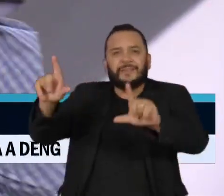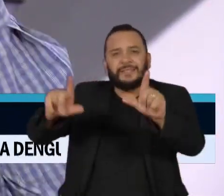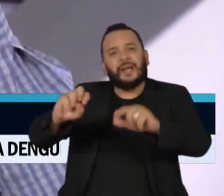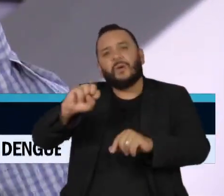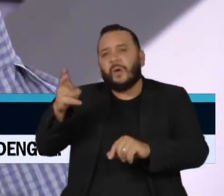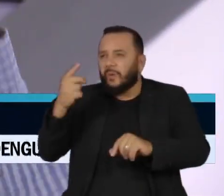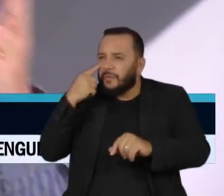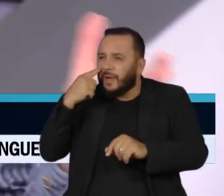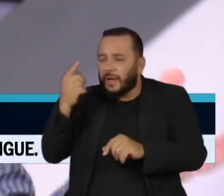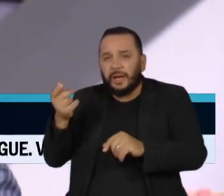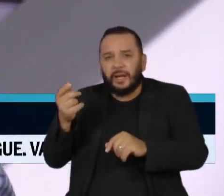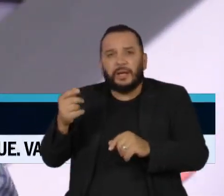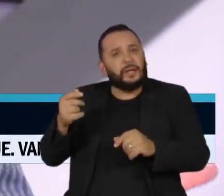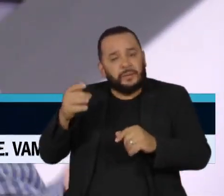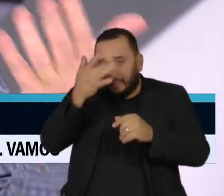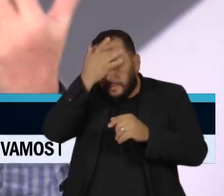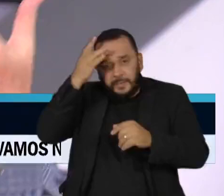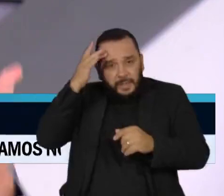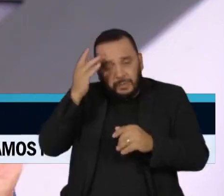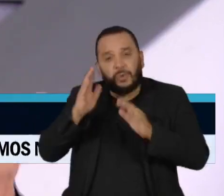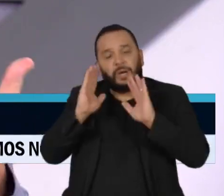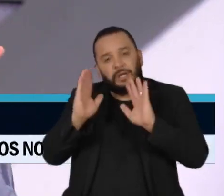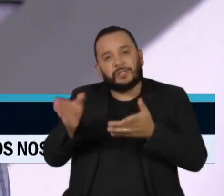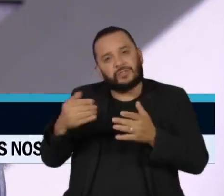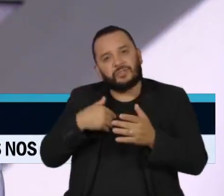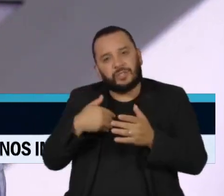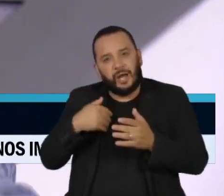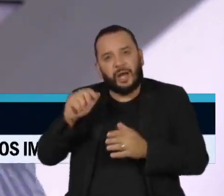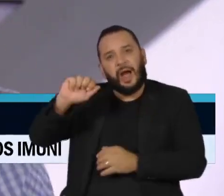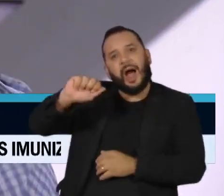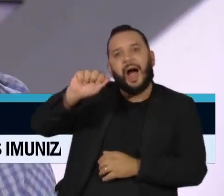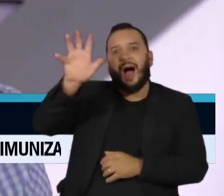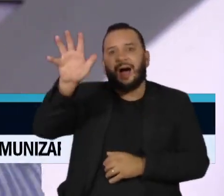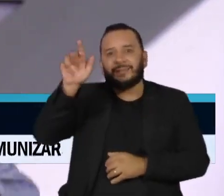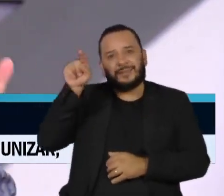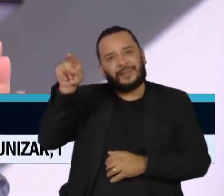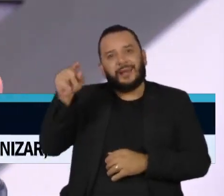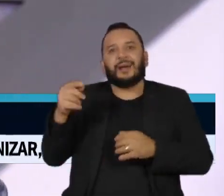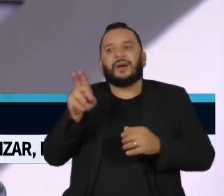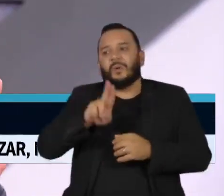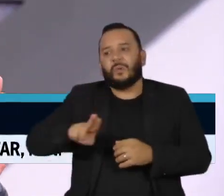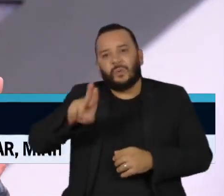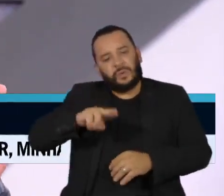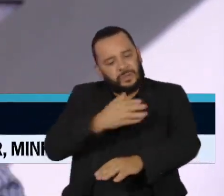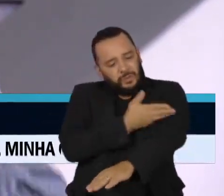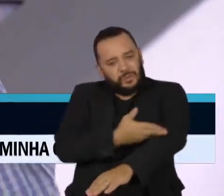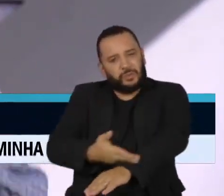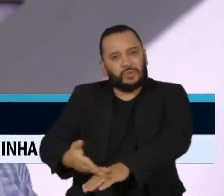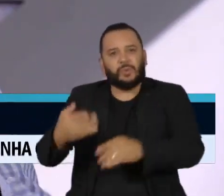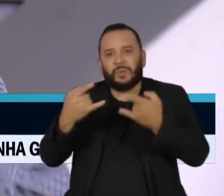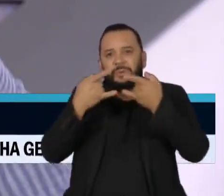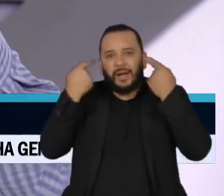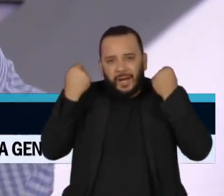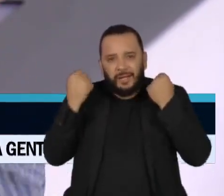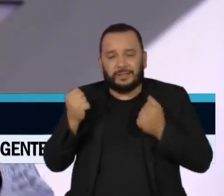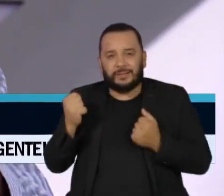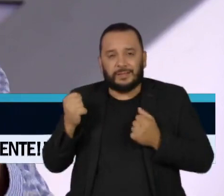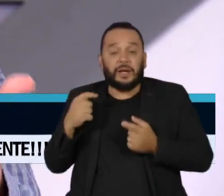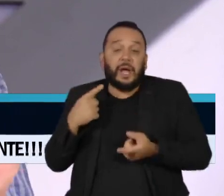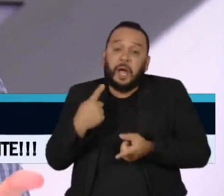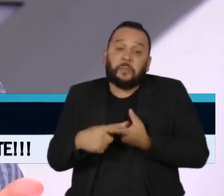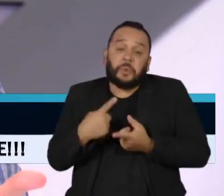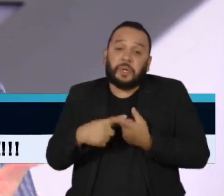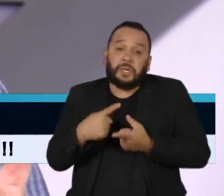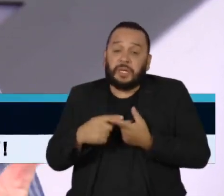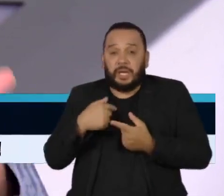viaja, orientais usando isso. Isso é questão de cultura. Não é porque eles não querem tomar sol no rosto. Eles não querem pôr o outro